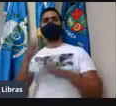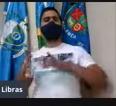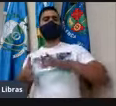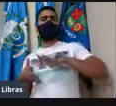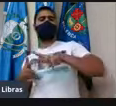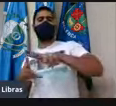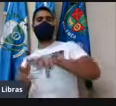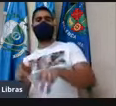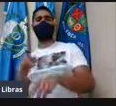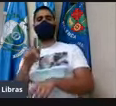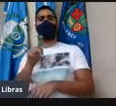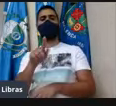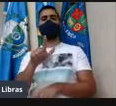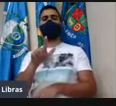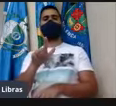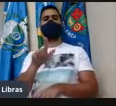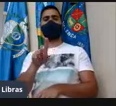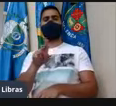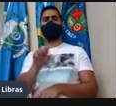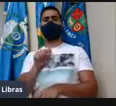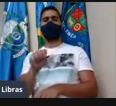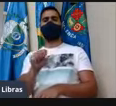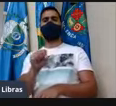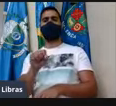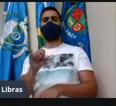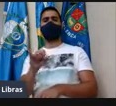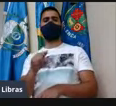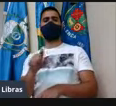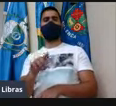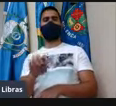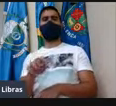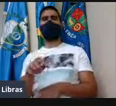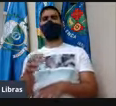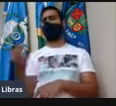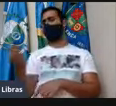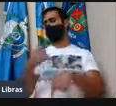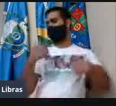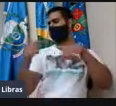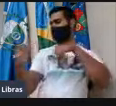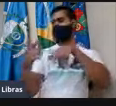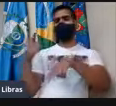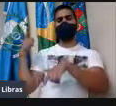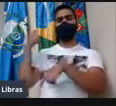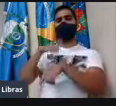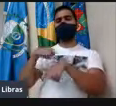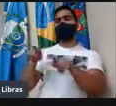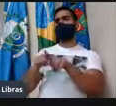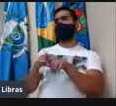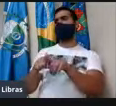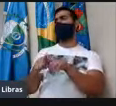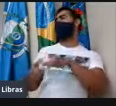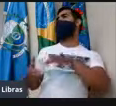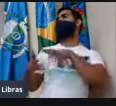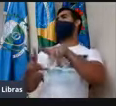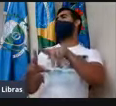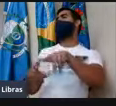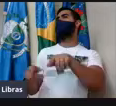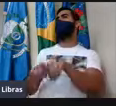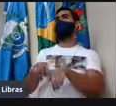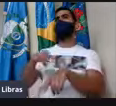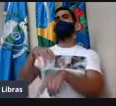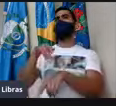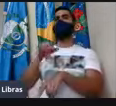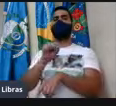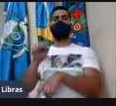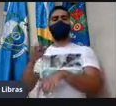2019. Esta merecida homenagem faz em relação do brilhante trabalho e títulos conquistados, principalmente pela conquista internacional de Miss Mundo